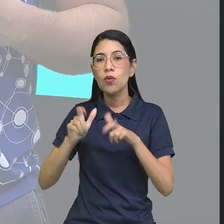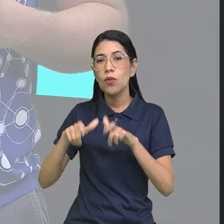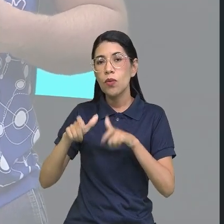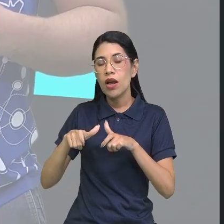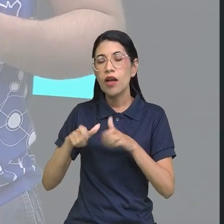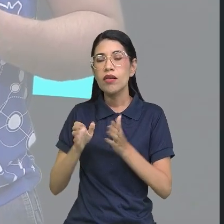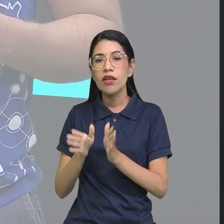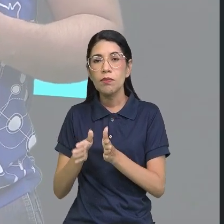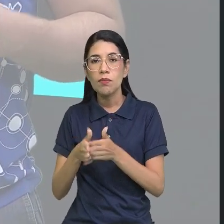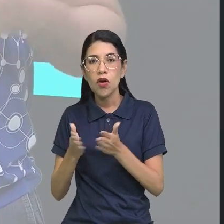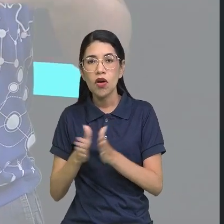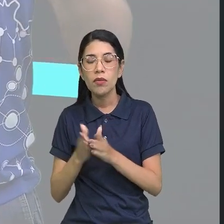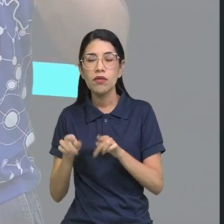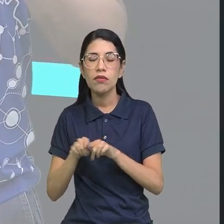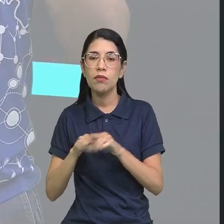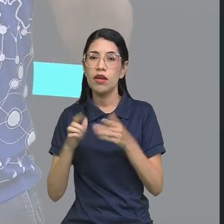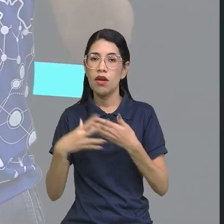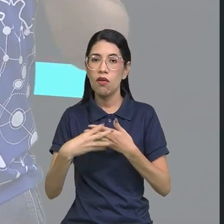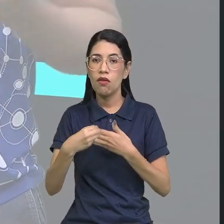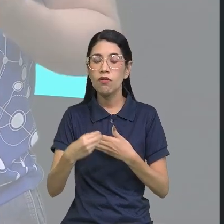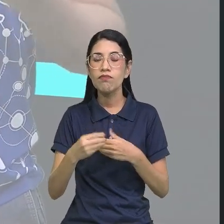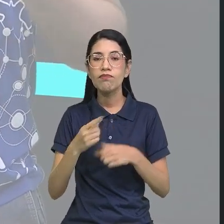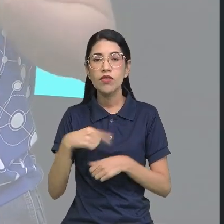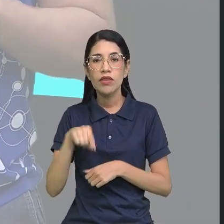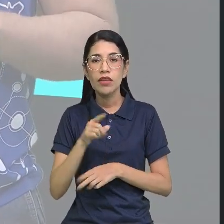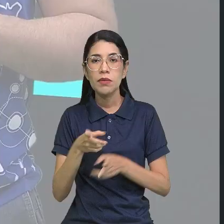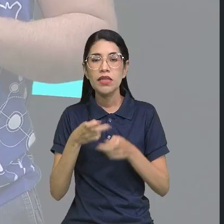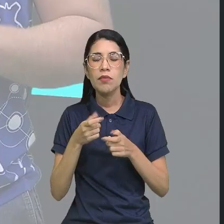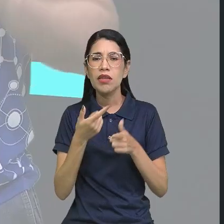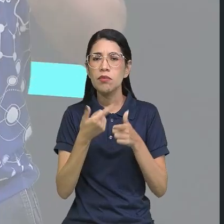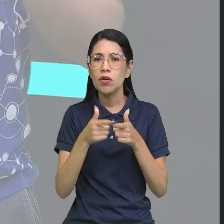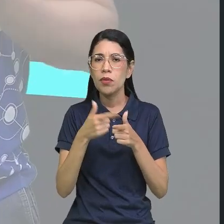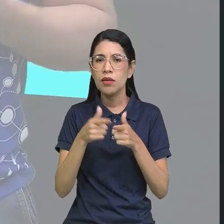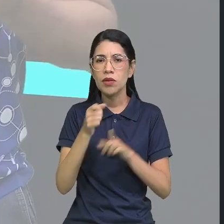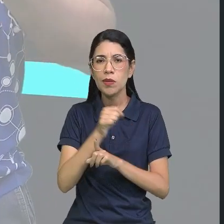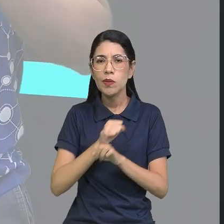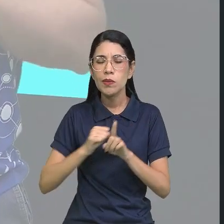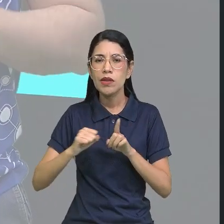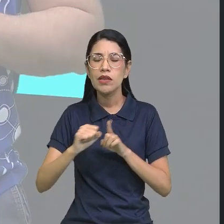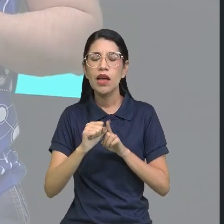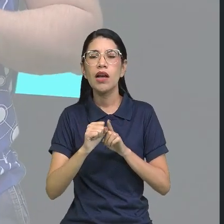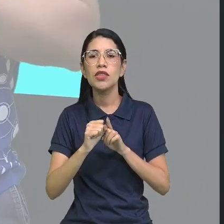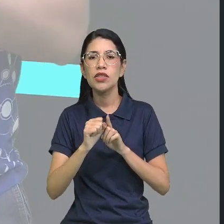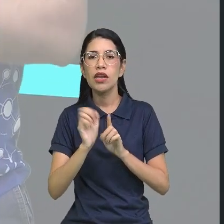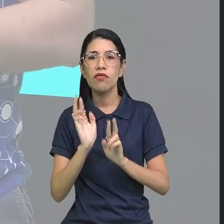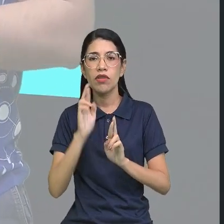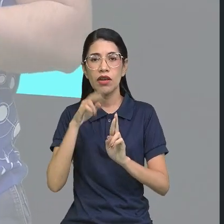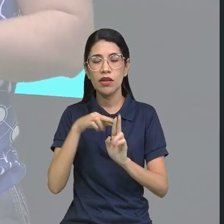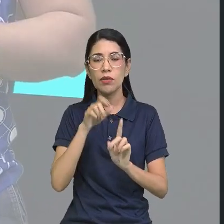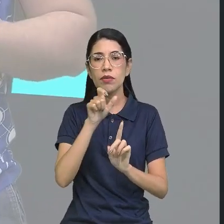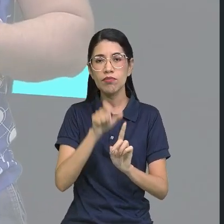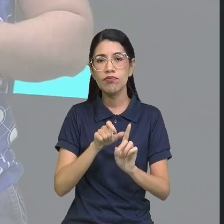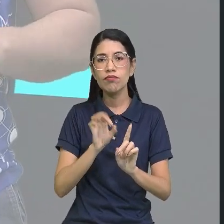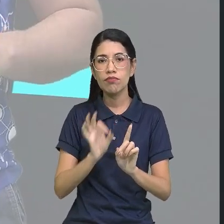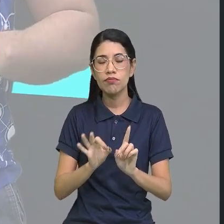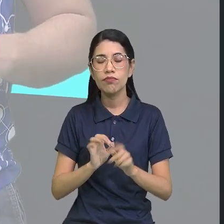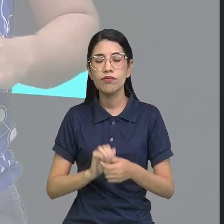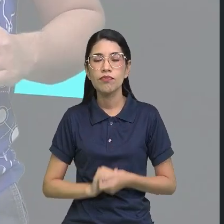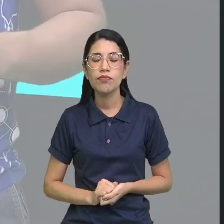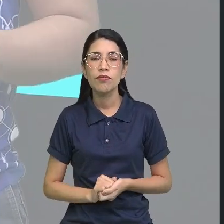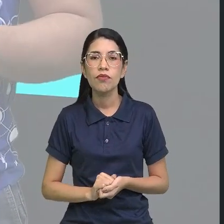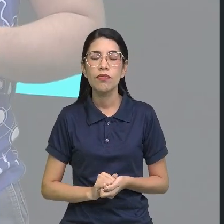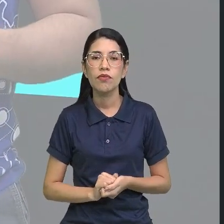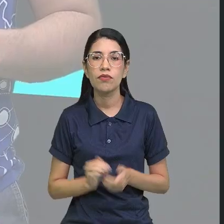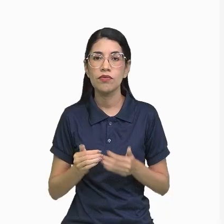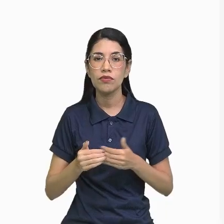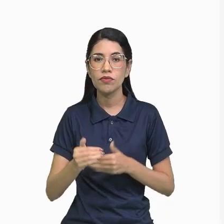Por ser órfão também. Então, percebo que nós temos toda uma problemática social em cima da personagem, ok? Seguindo